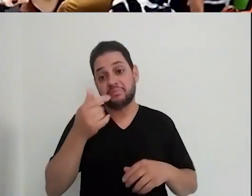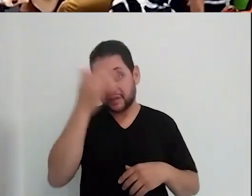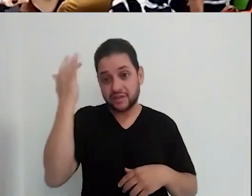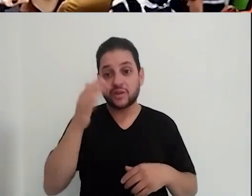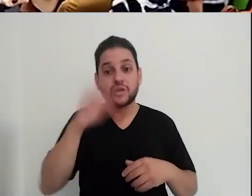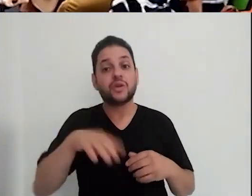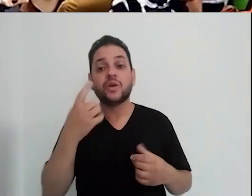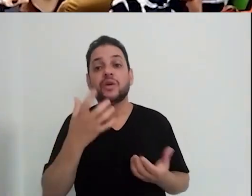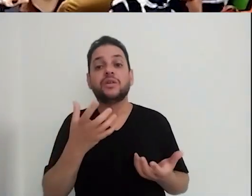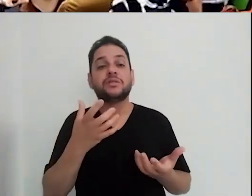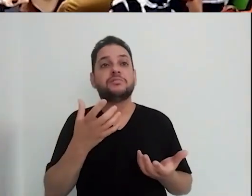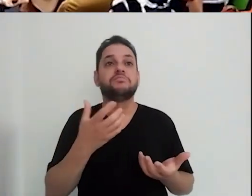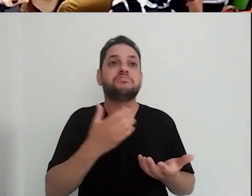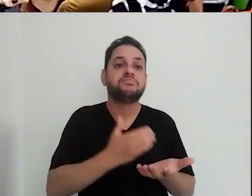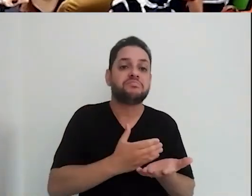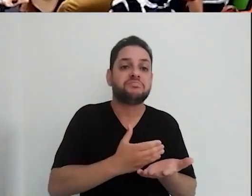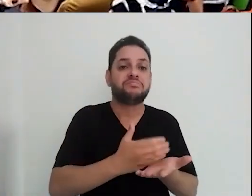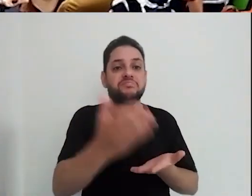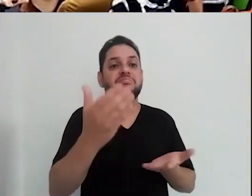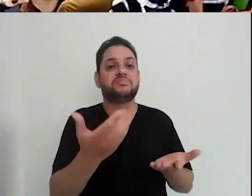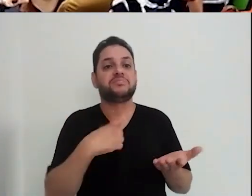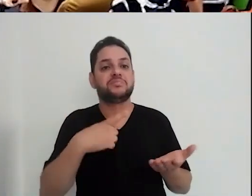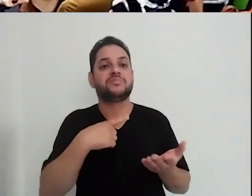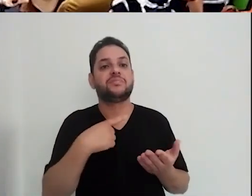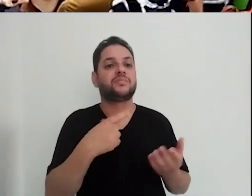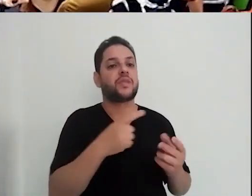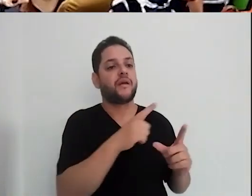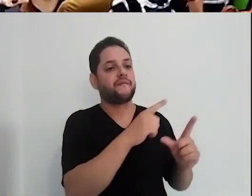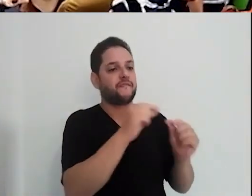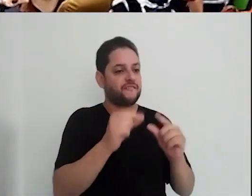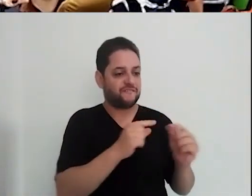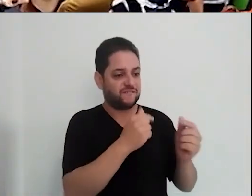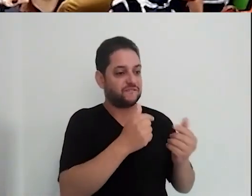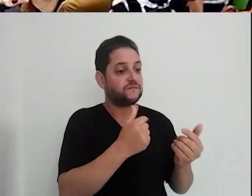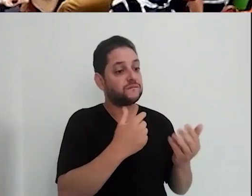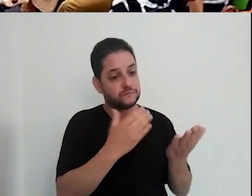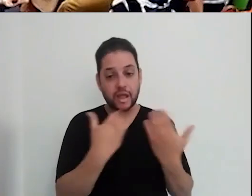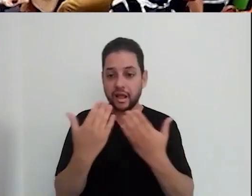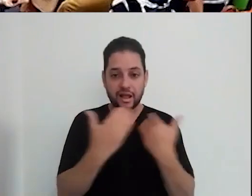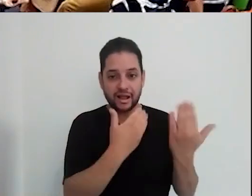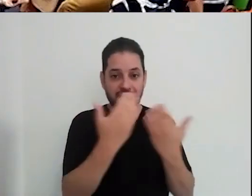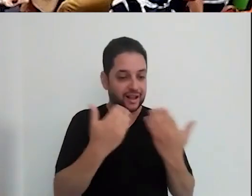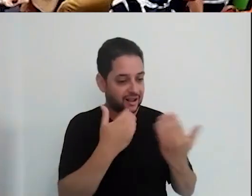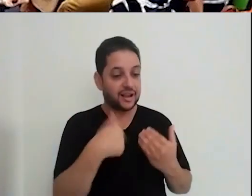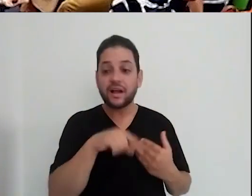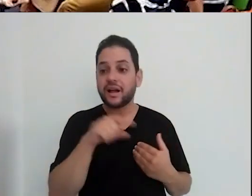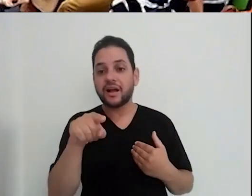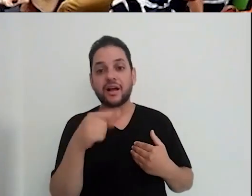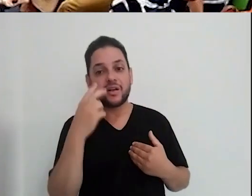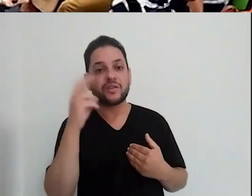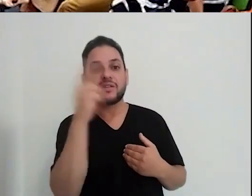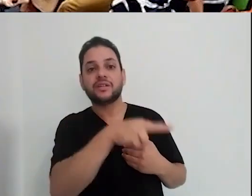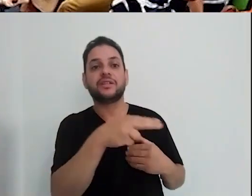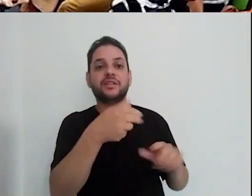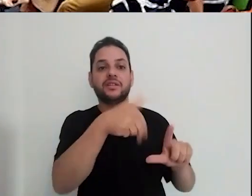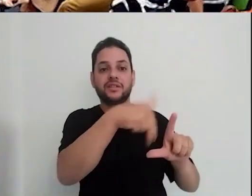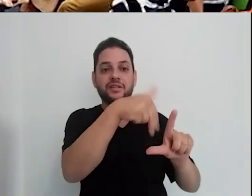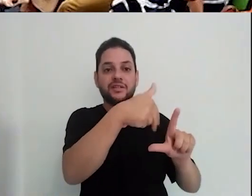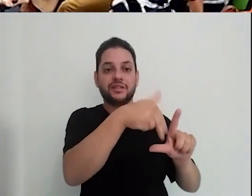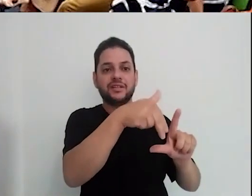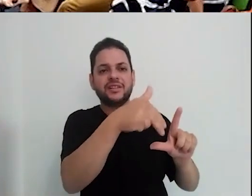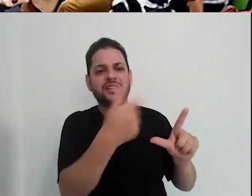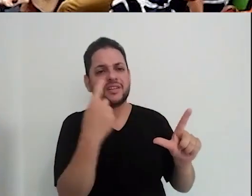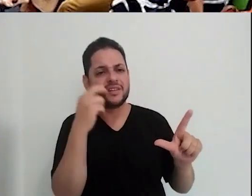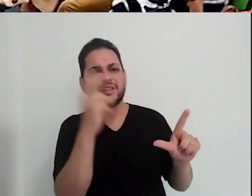começarem quando o burburinho em volta começa a falar, né? Então, por exemplo, eu vi no Netflix lá, Bebê Rena, aí todo